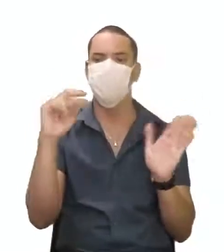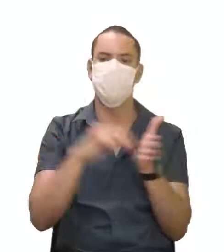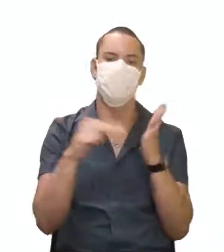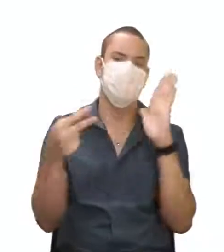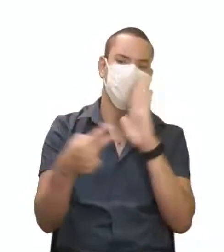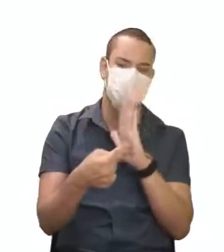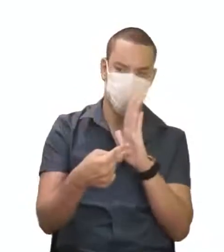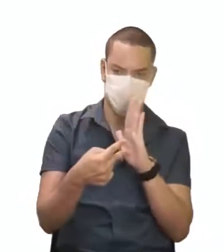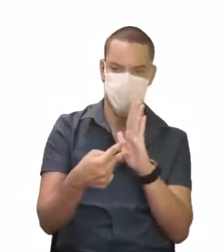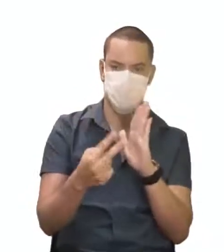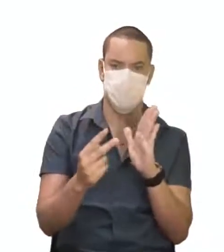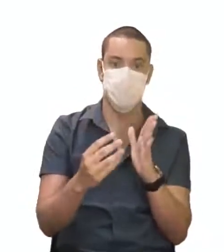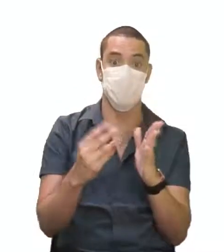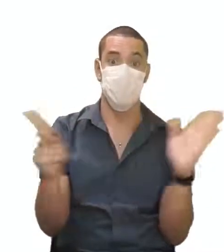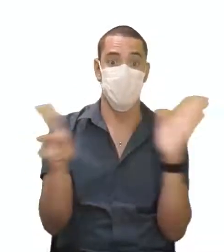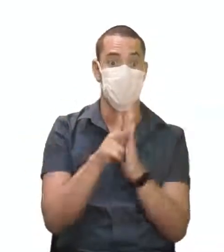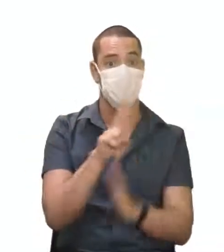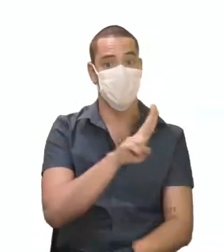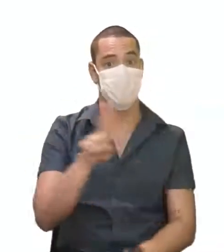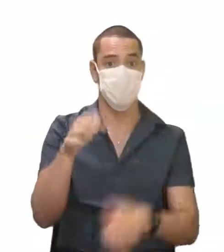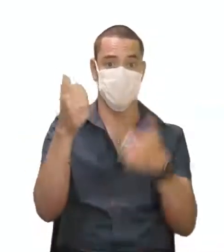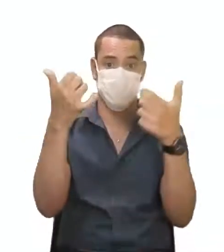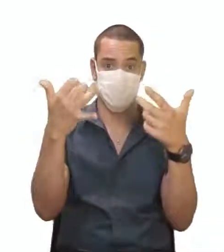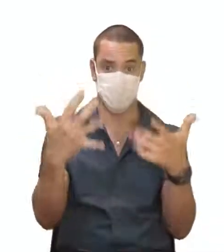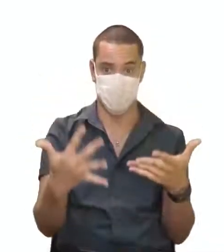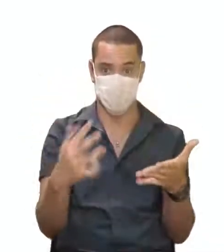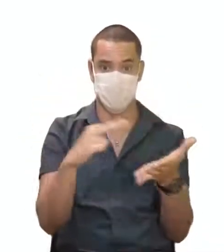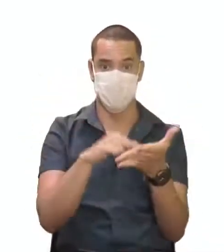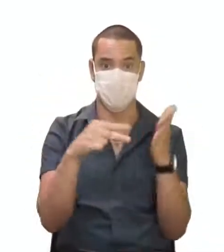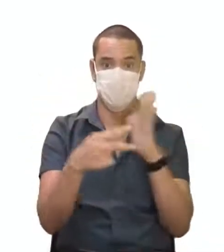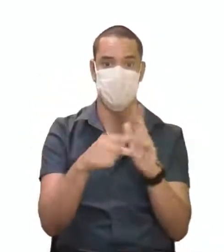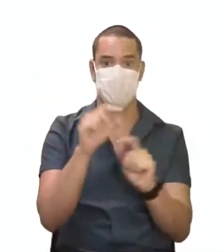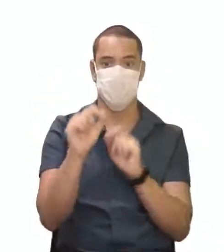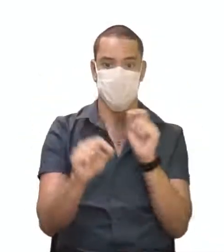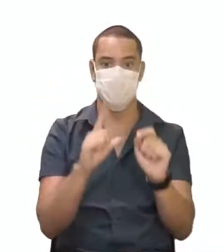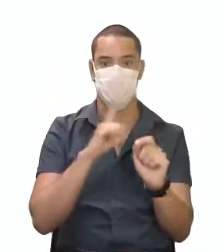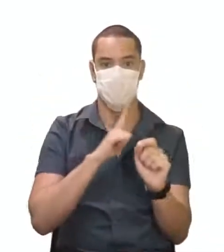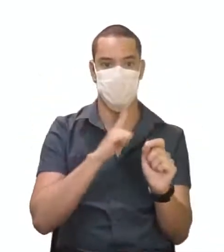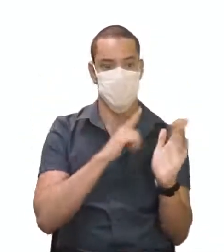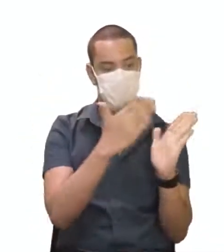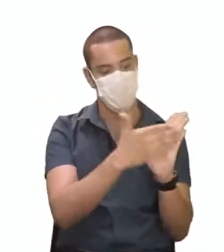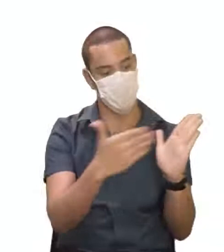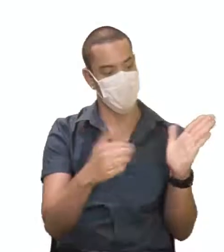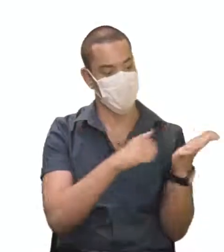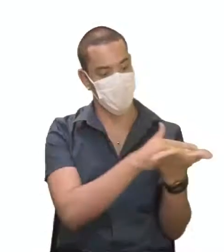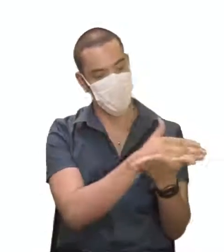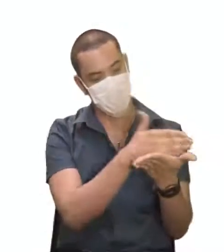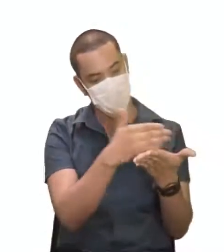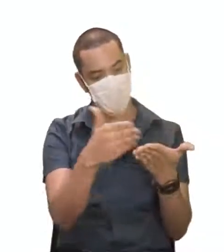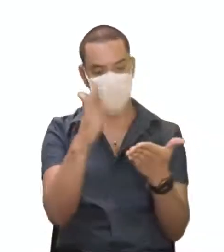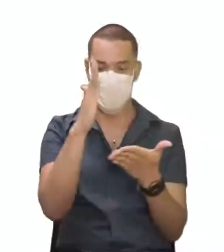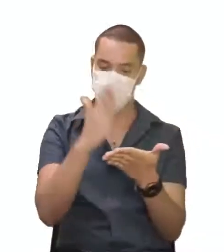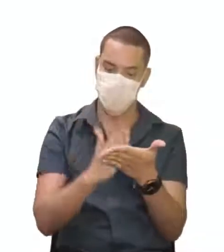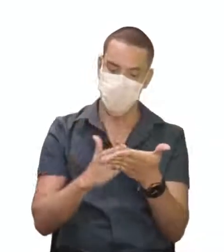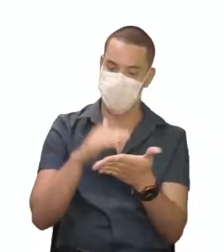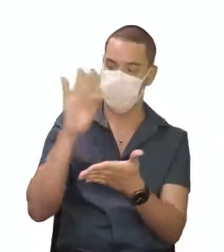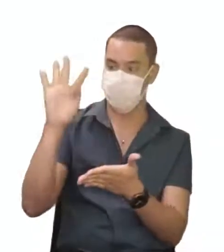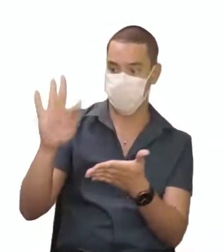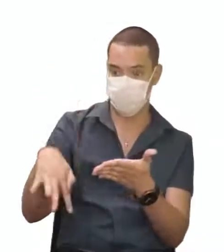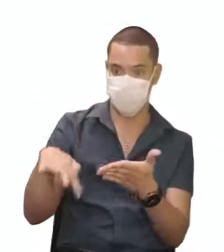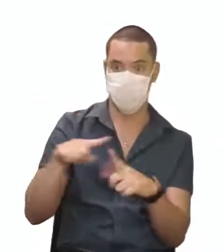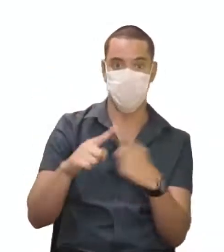esse ciclo celular? Como o próprio nome está falando, é algo que vai tendo uma continuidade. Tem um início, tem um meio, tem um fim, mas ele